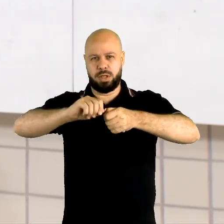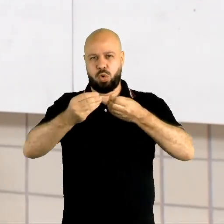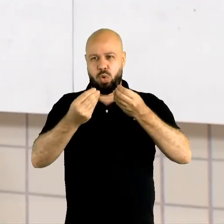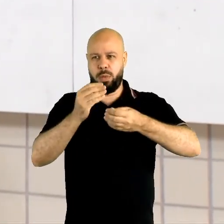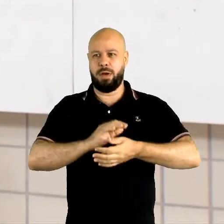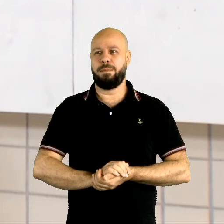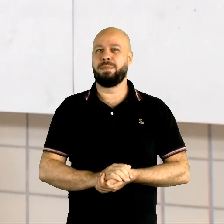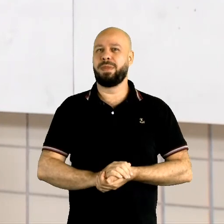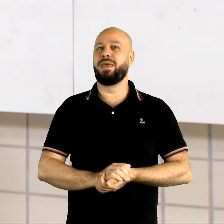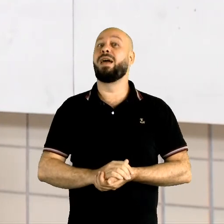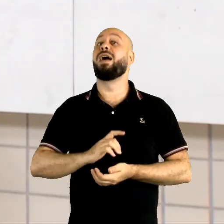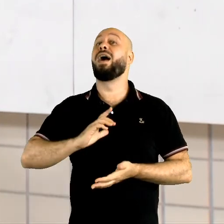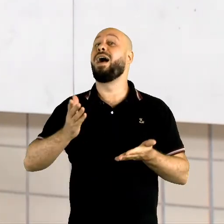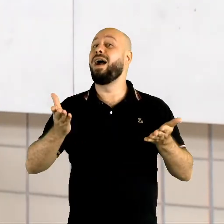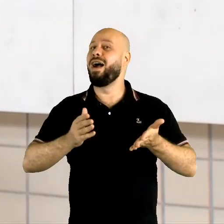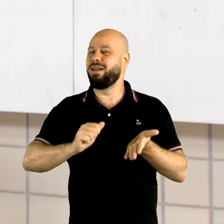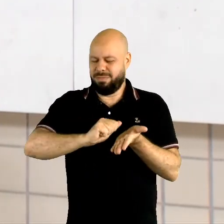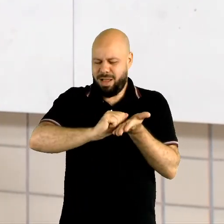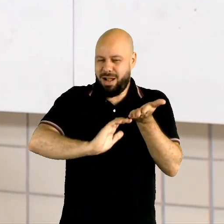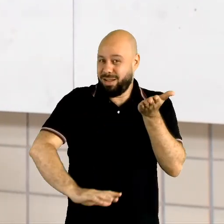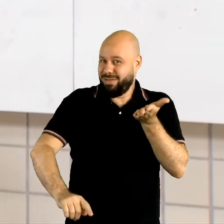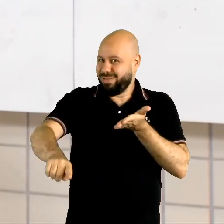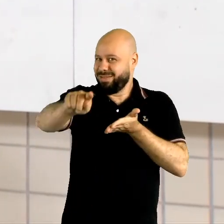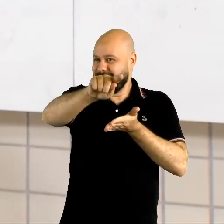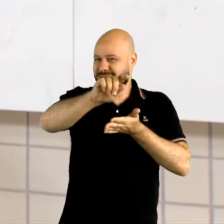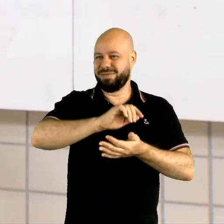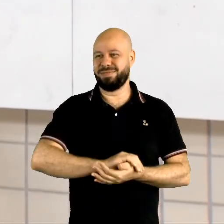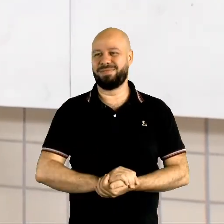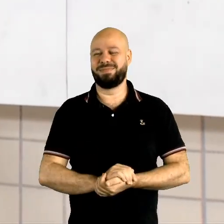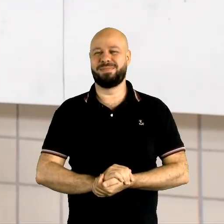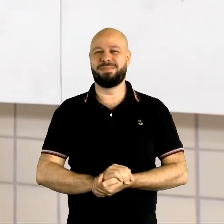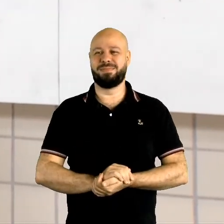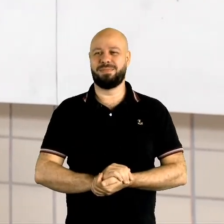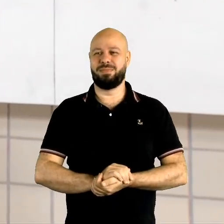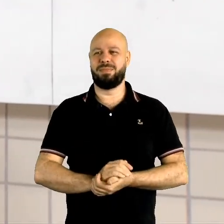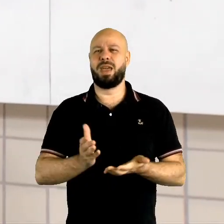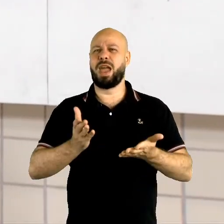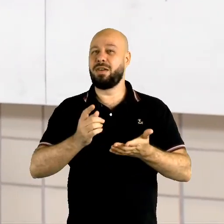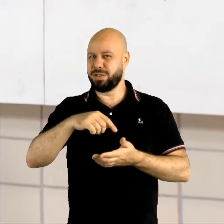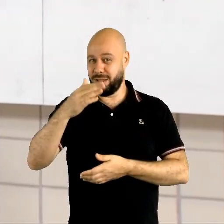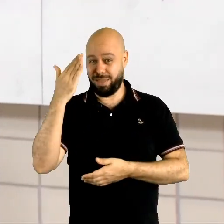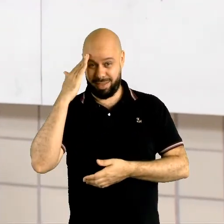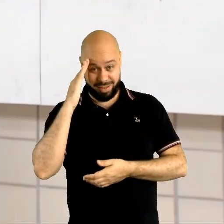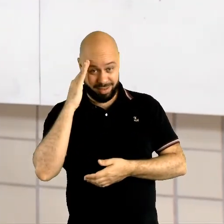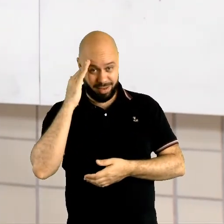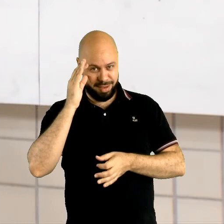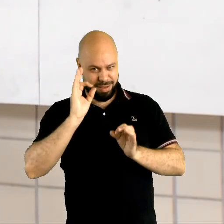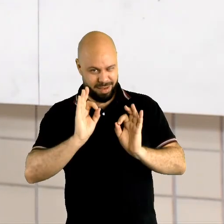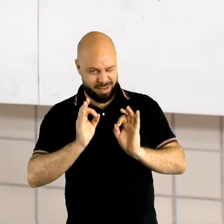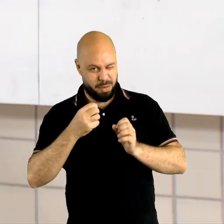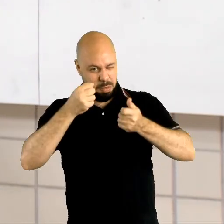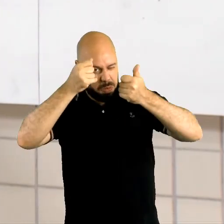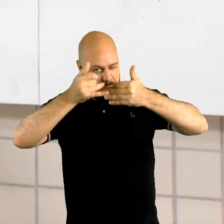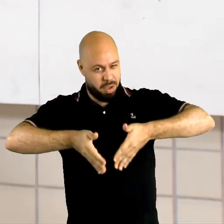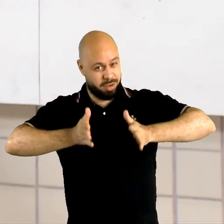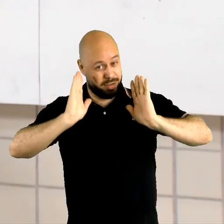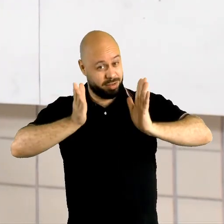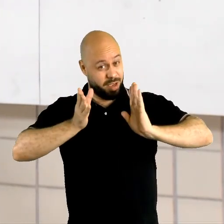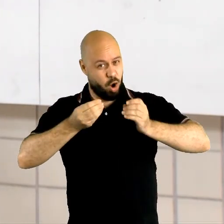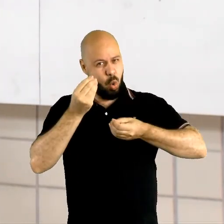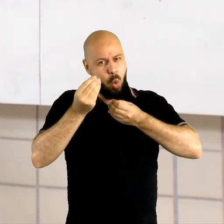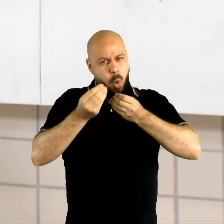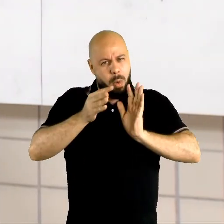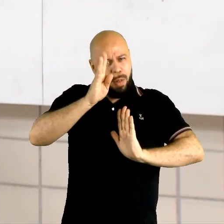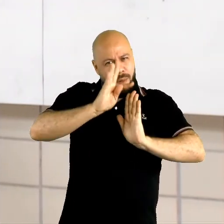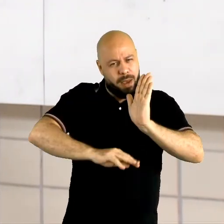uma atividade para você. Eu quero ver se você entendeu realmente o que eu expliquei aqui, como é que faz texto, passo